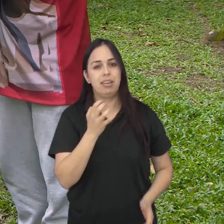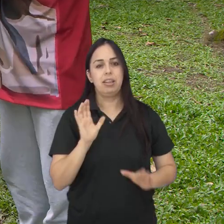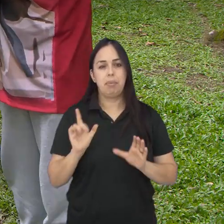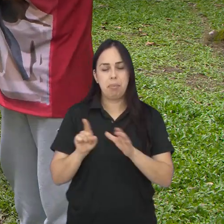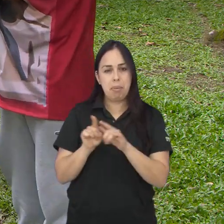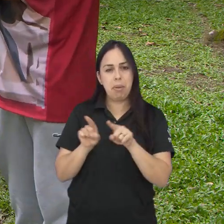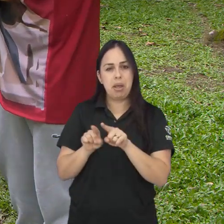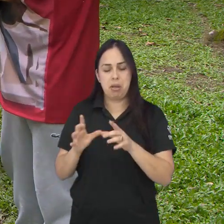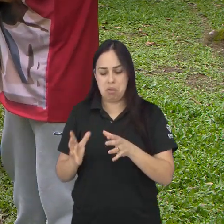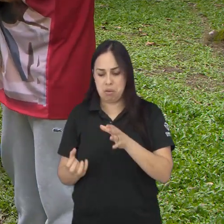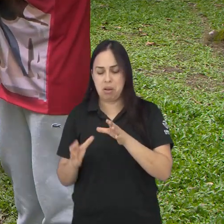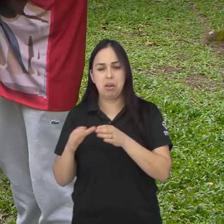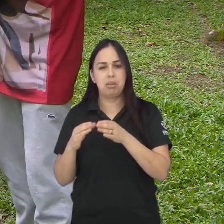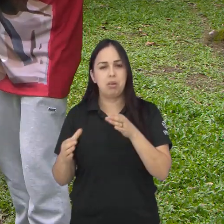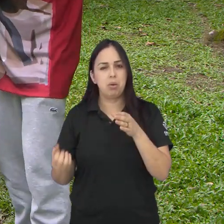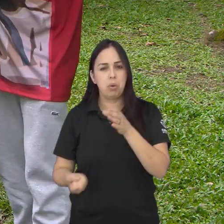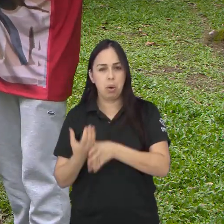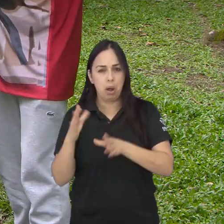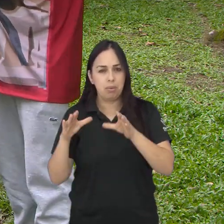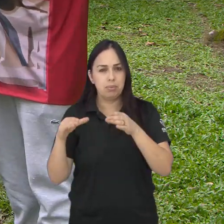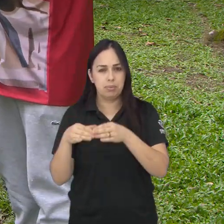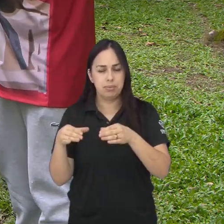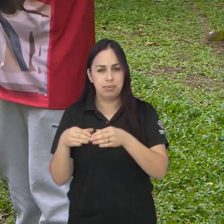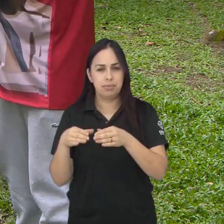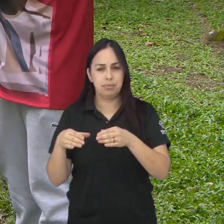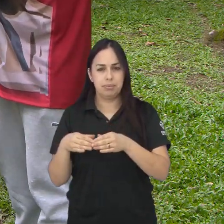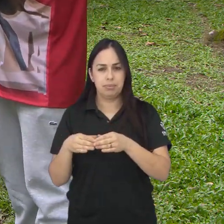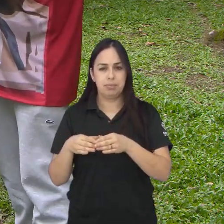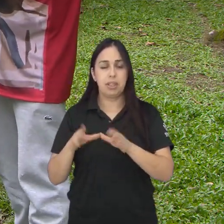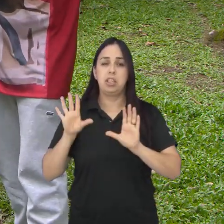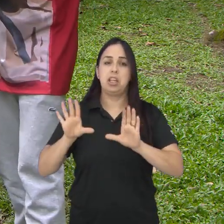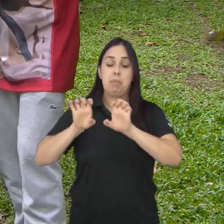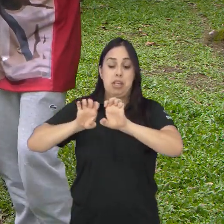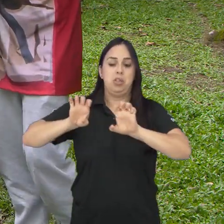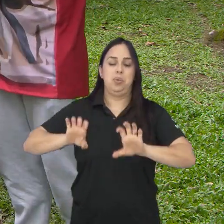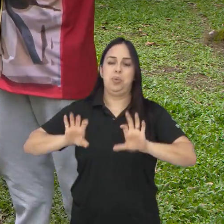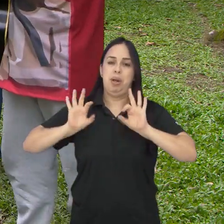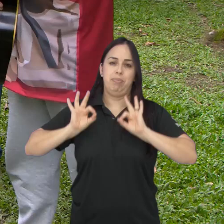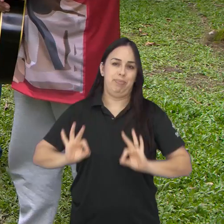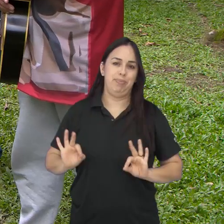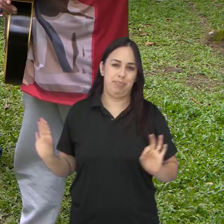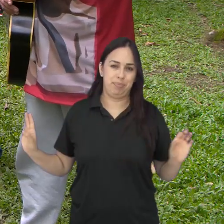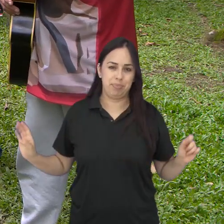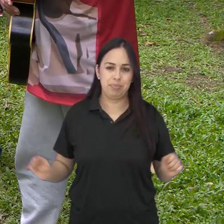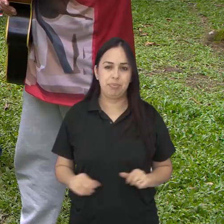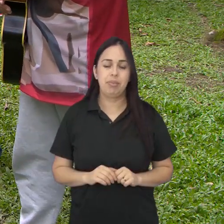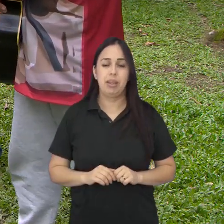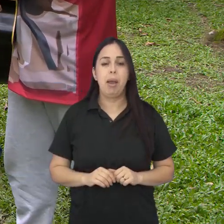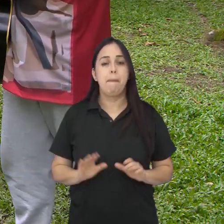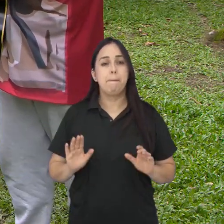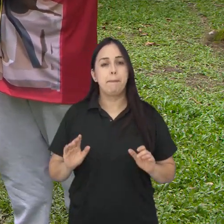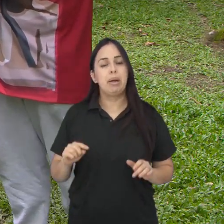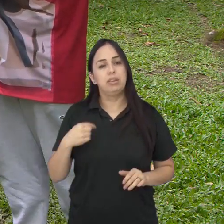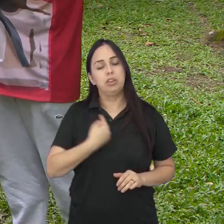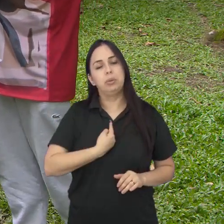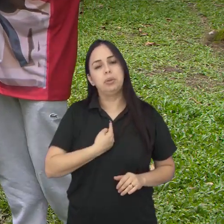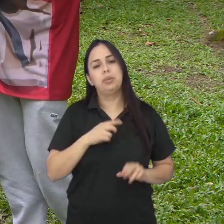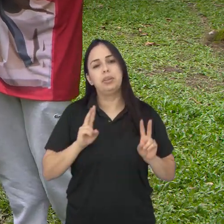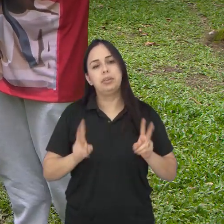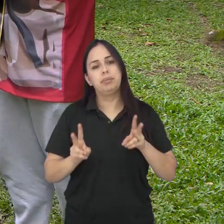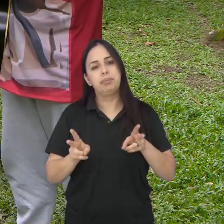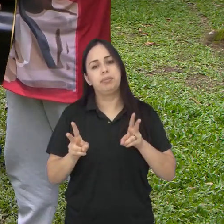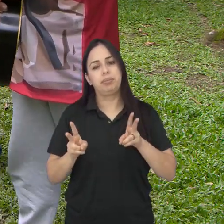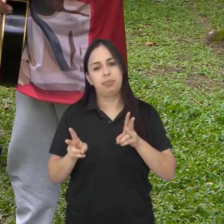se formou e tudo mais, e hoje a gente está bem estruturado, vamos dizer assim. E a gente